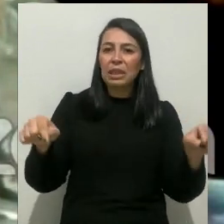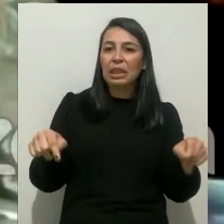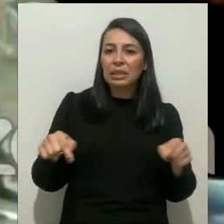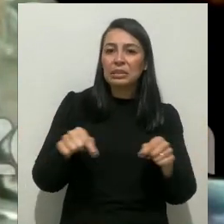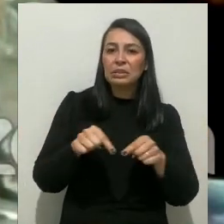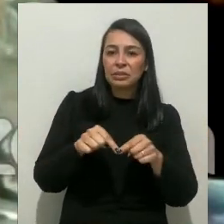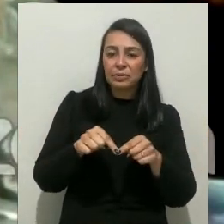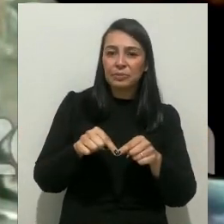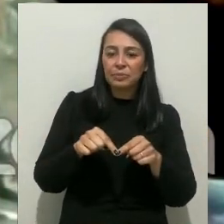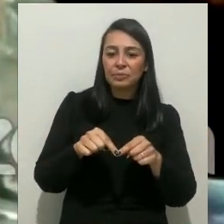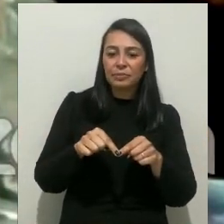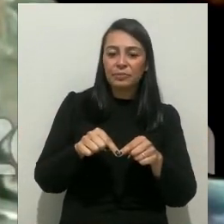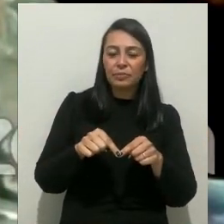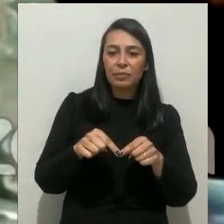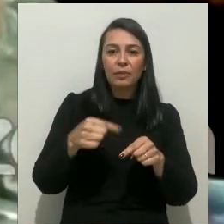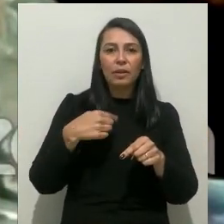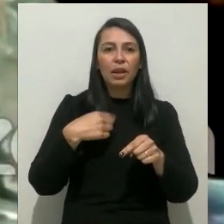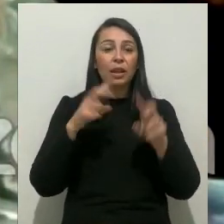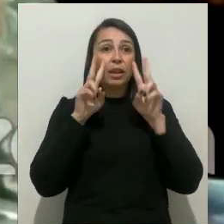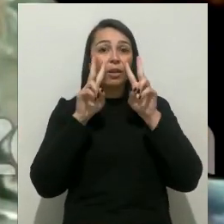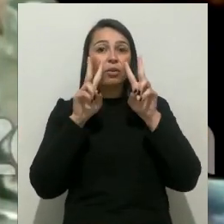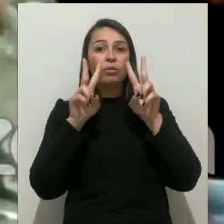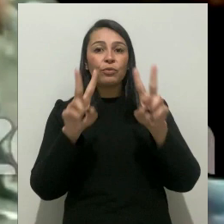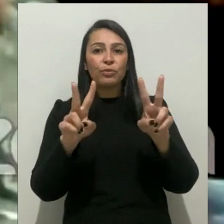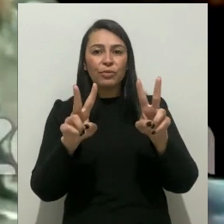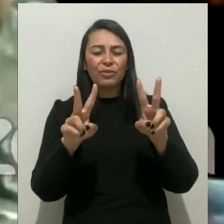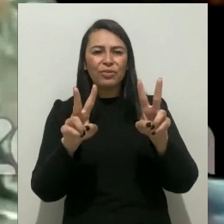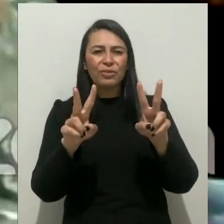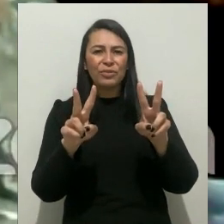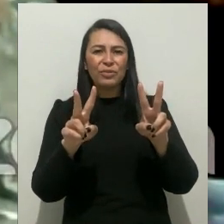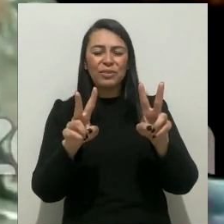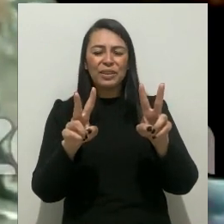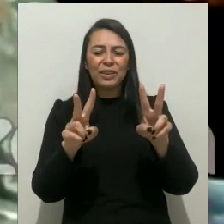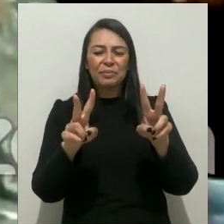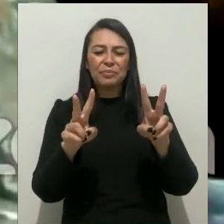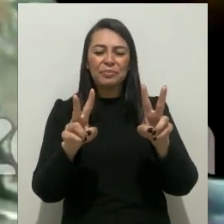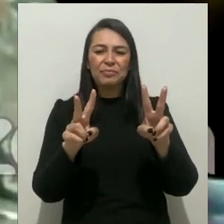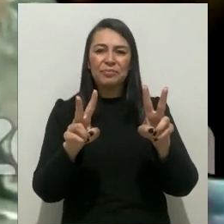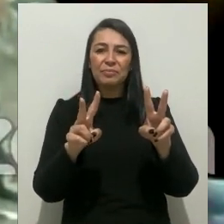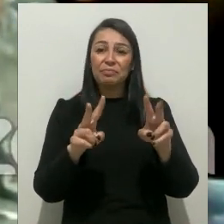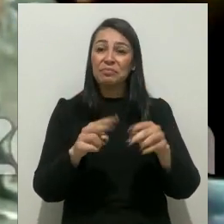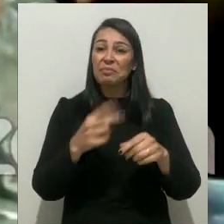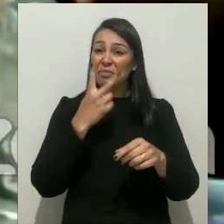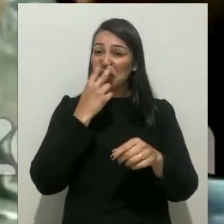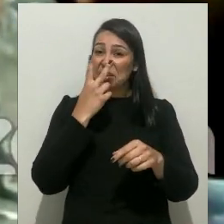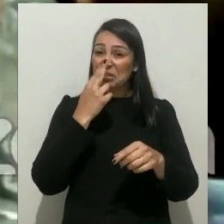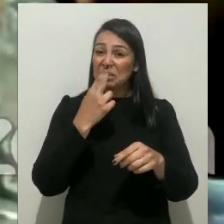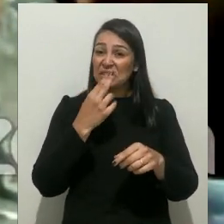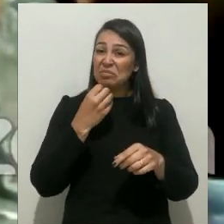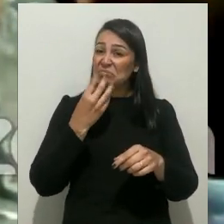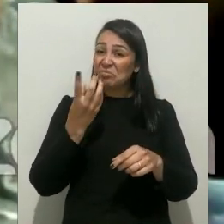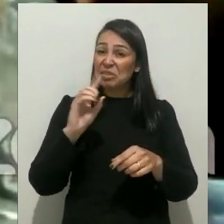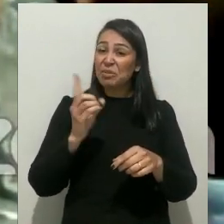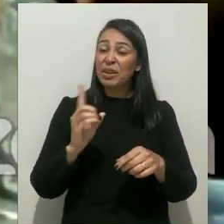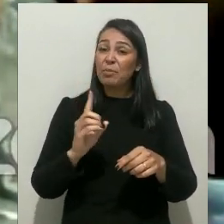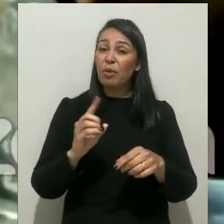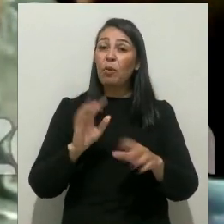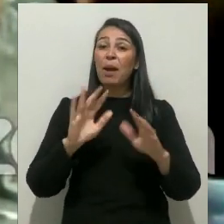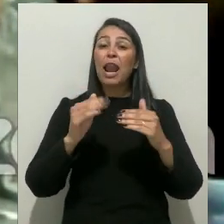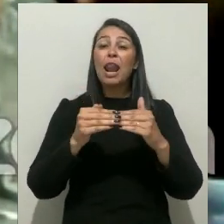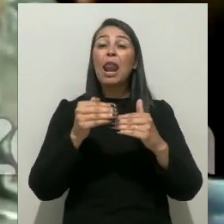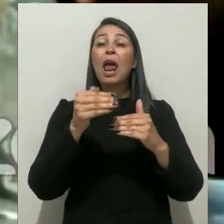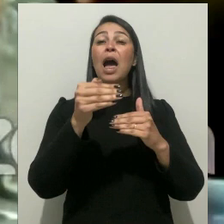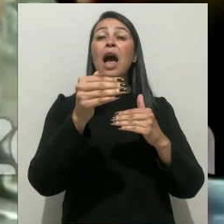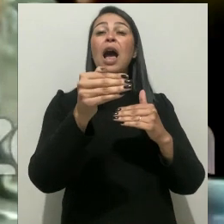Pierre. Ao que meus olhos se viam, não se lhes era de dar crédito. Ao fundo do